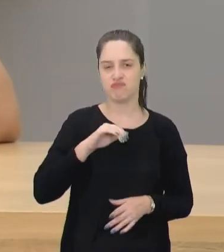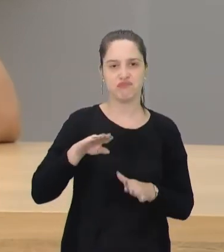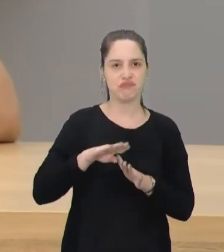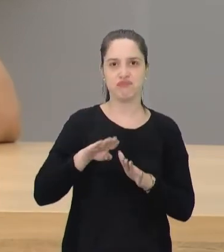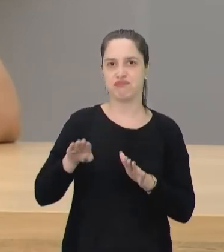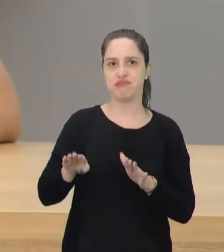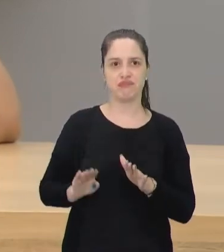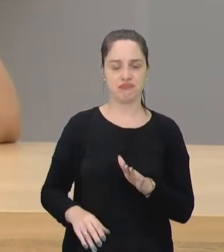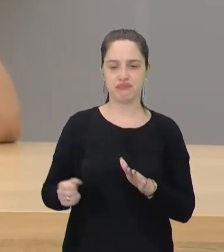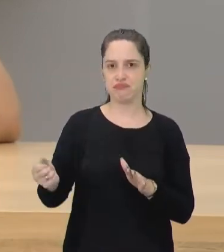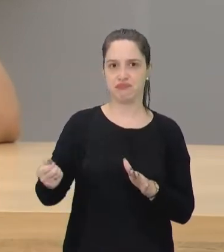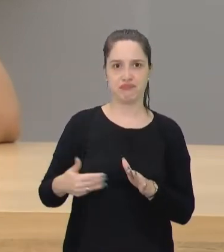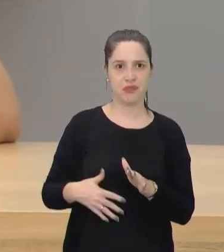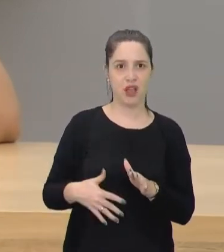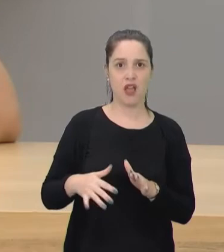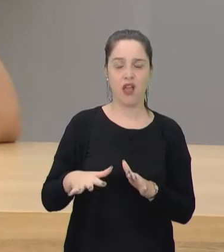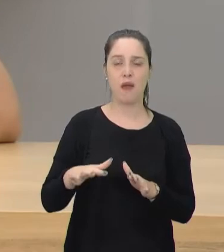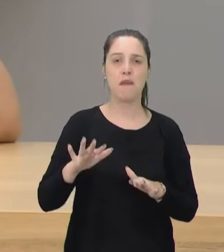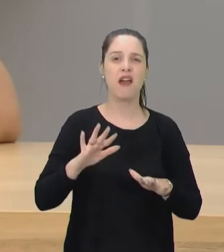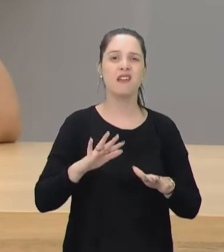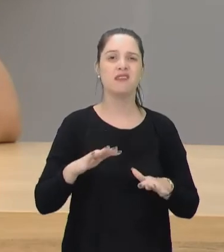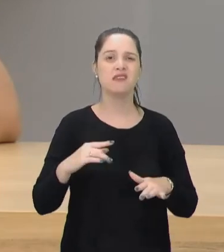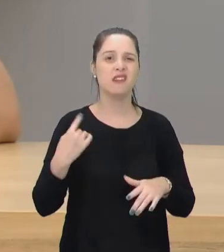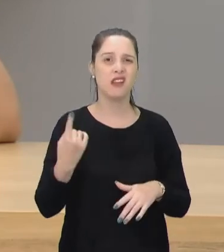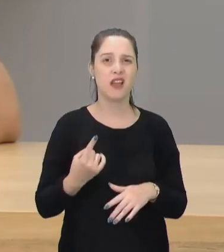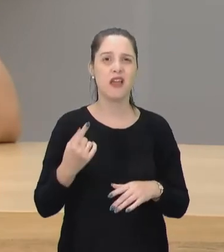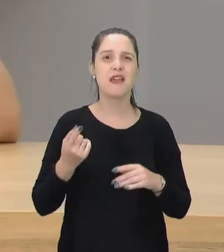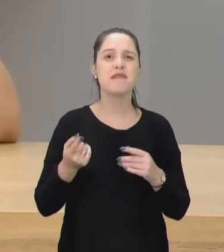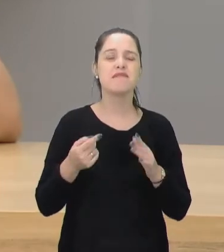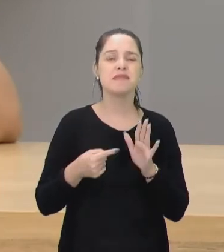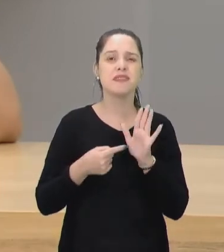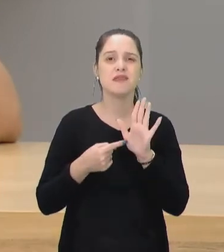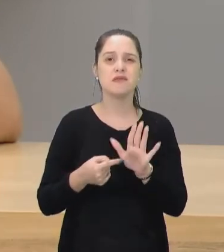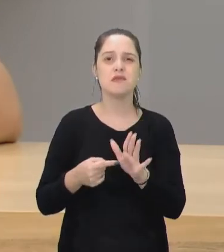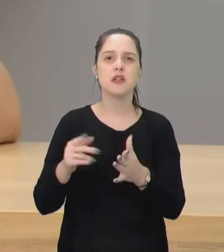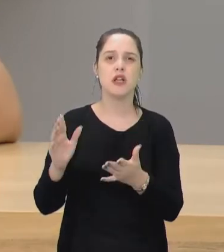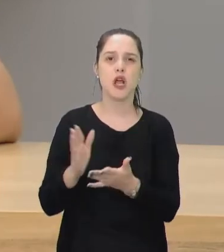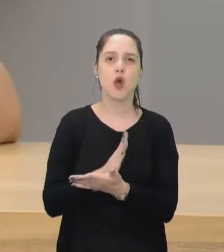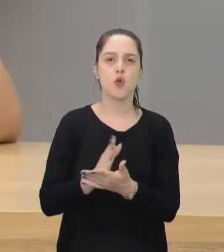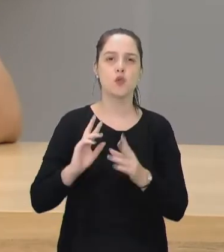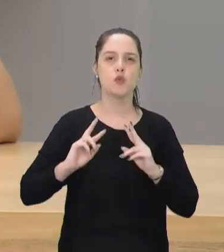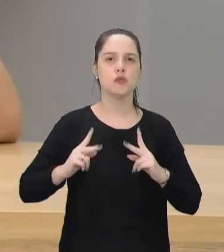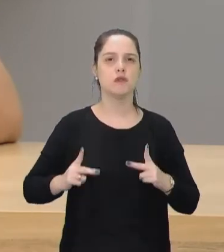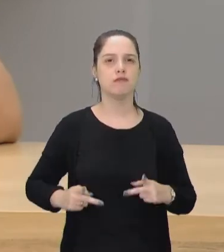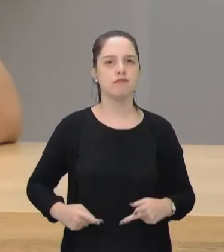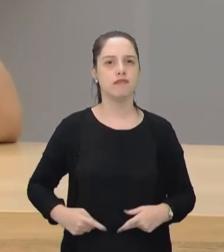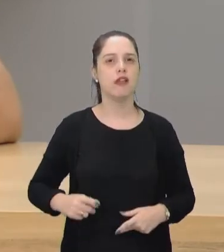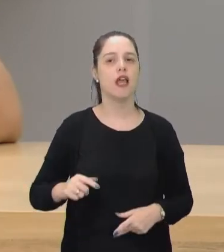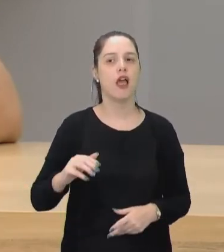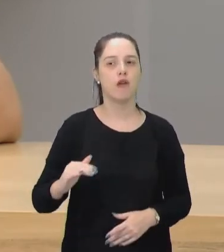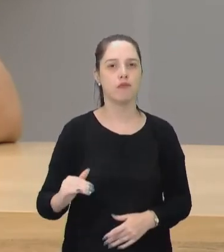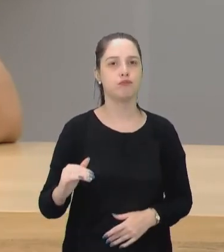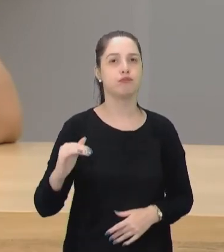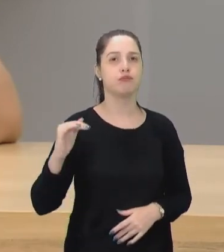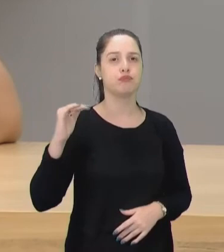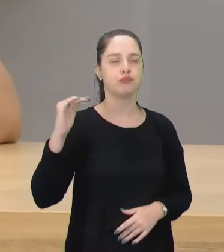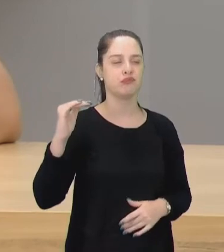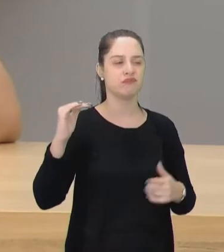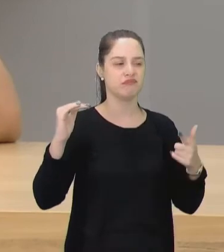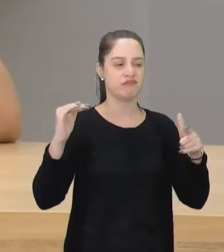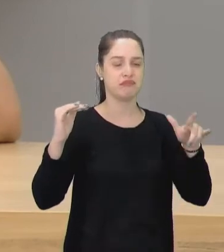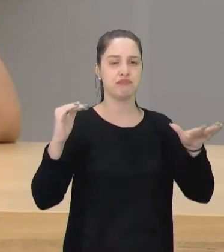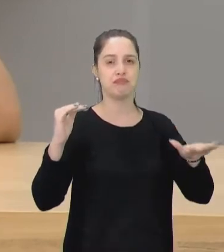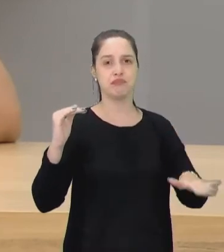Haxel usa as teorias do Charles Darwin para dizer aí que alguns seres humanos seriam inferiores aos outros,